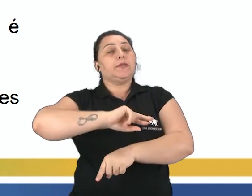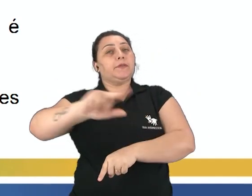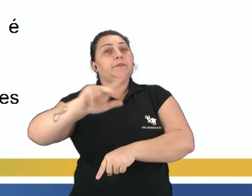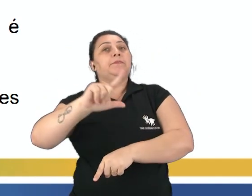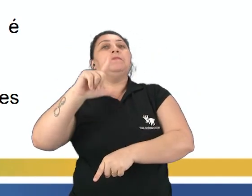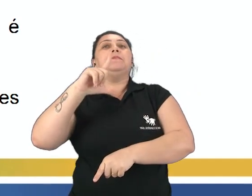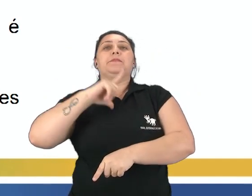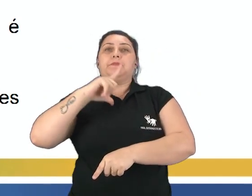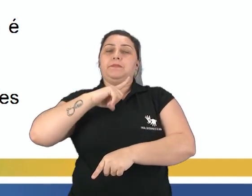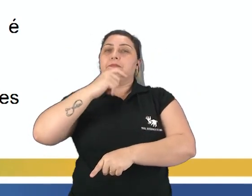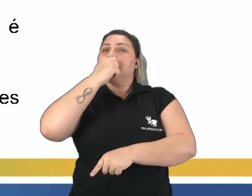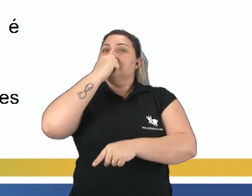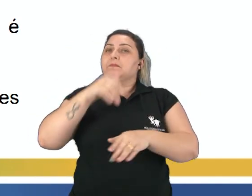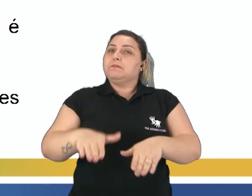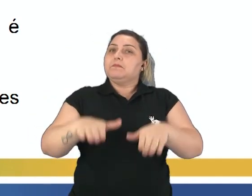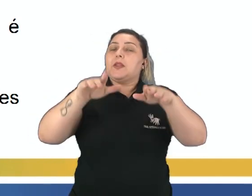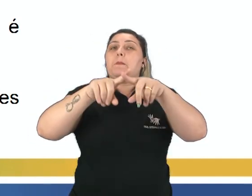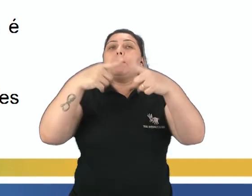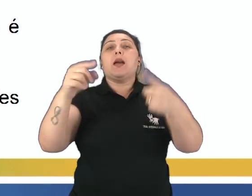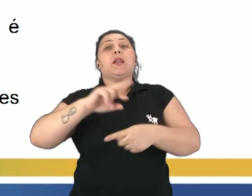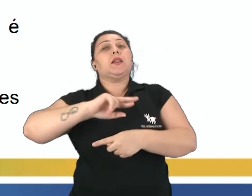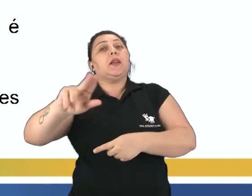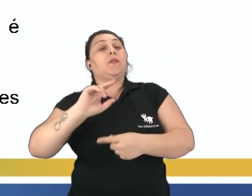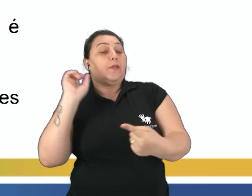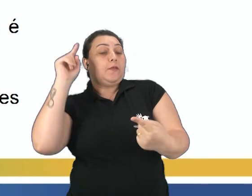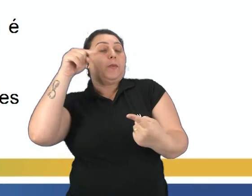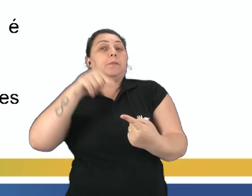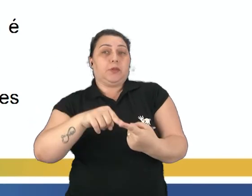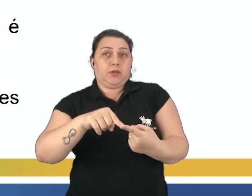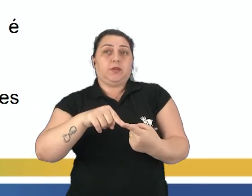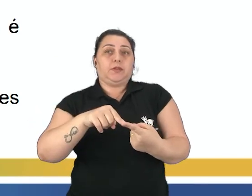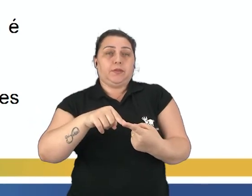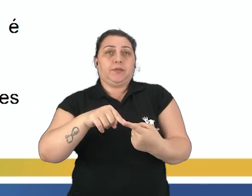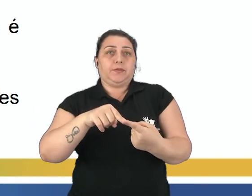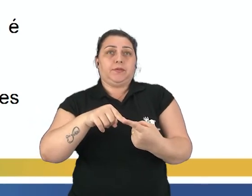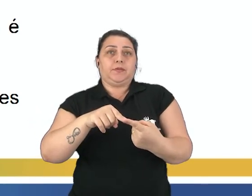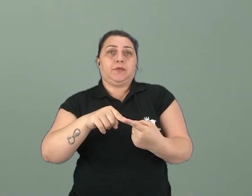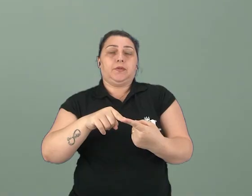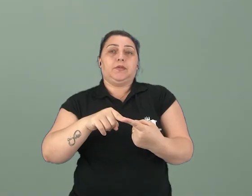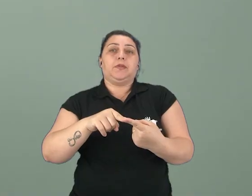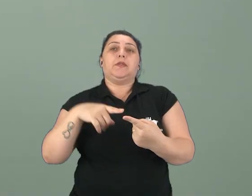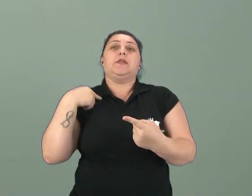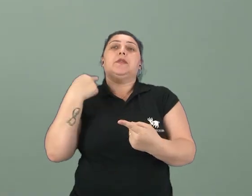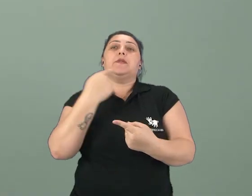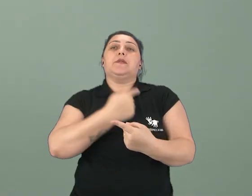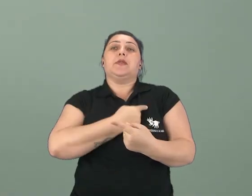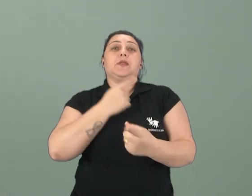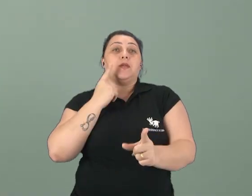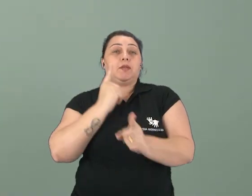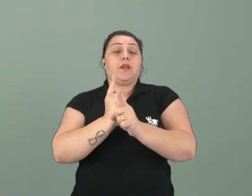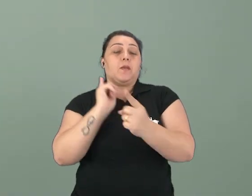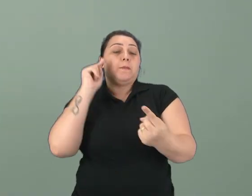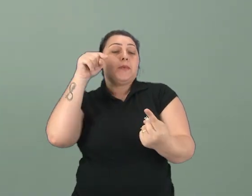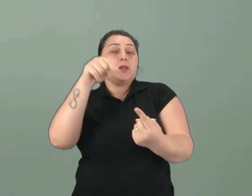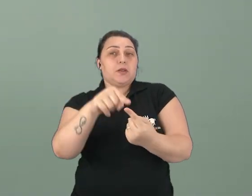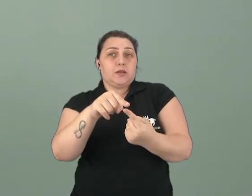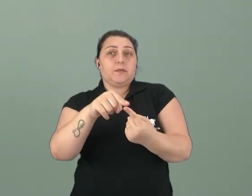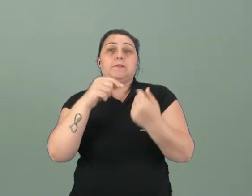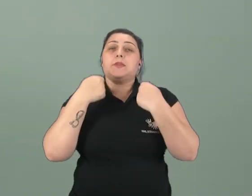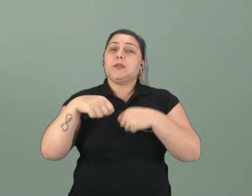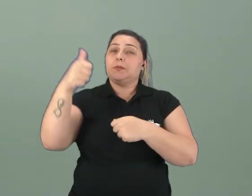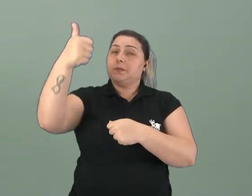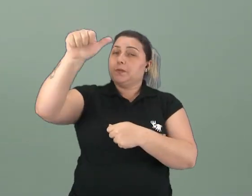que tem uma alagação aí, mas essa não é a finalidade. Então, quando a gente vai identificar a finalidade, a gente